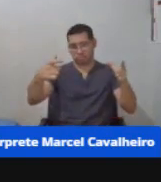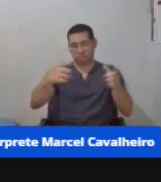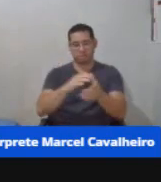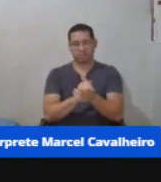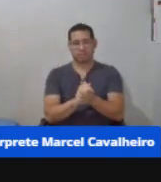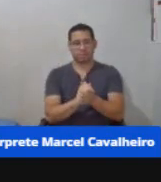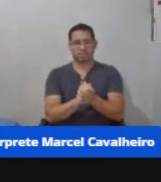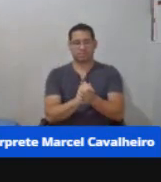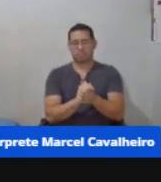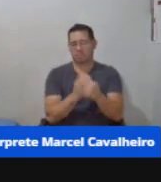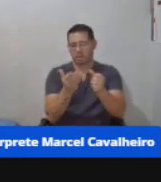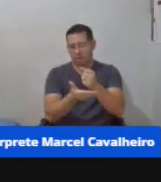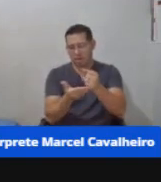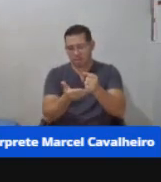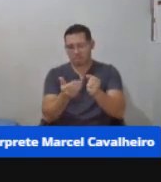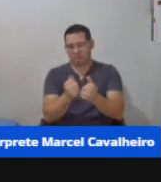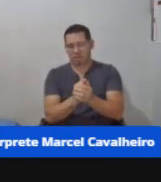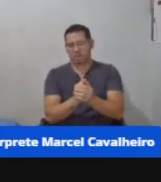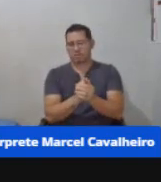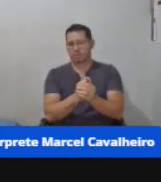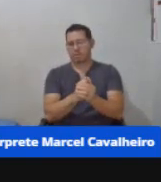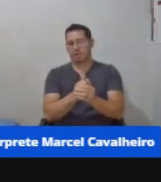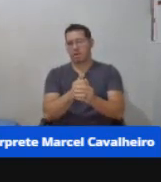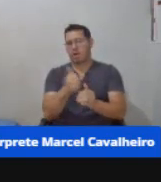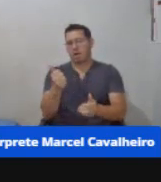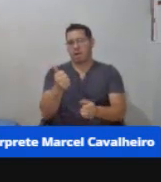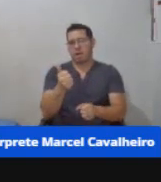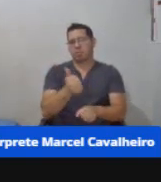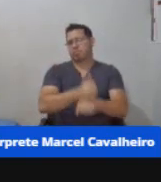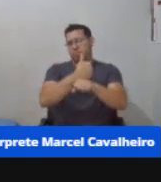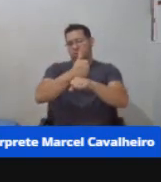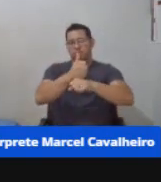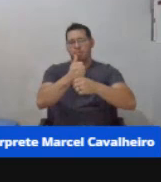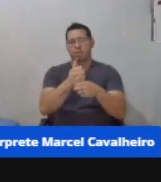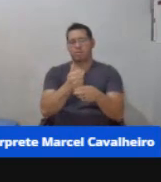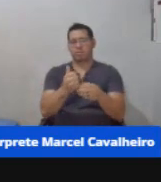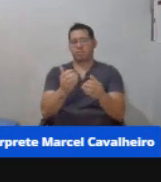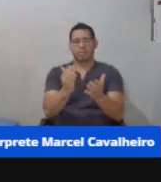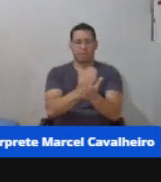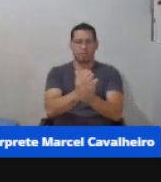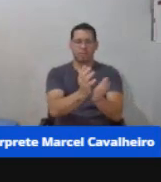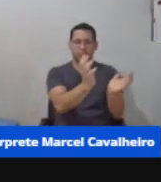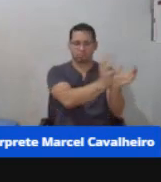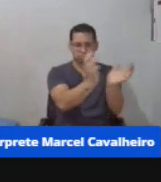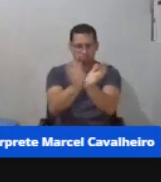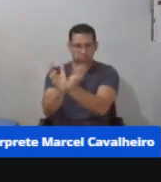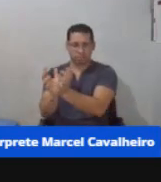para a priorização das habilidades dos campos de atuação, pontua-se: